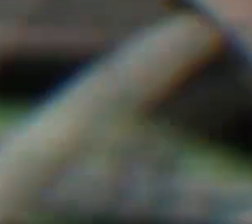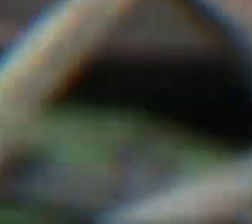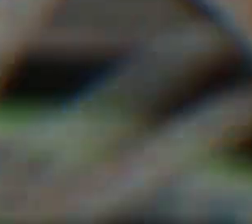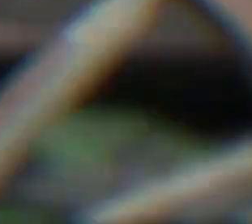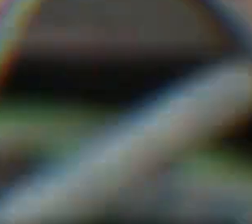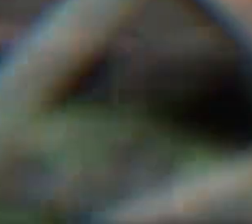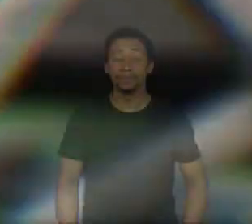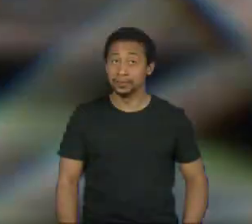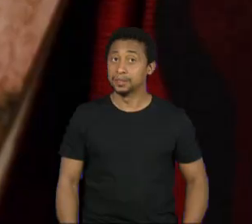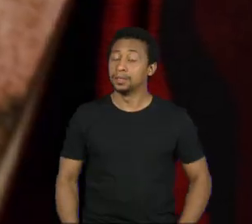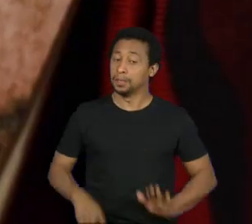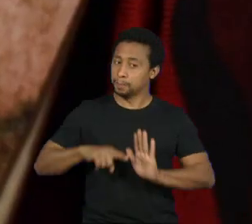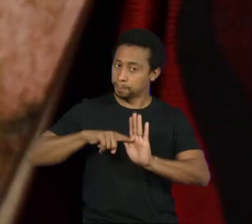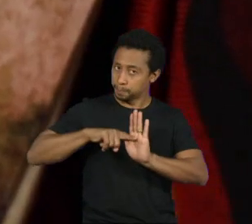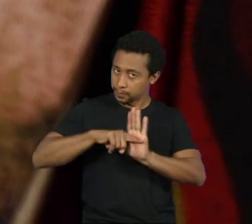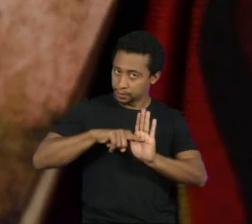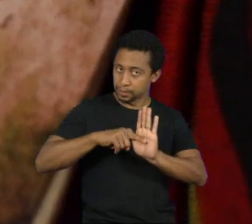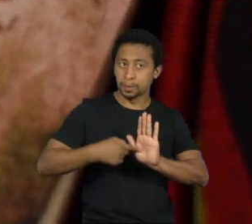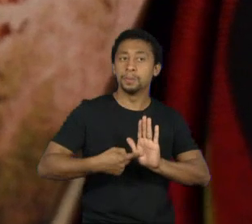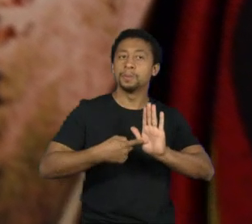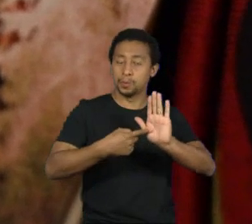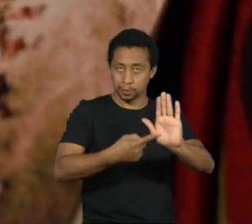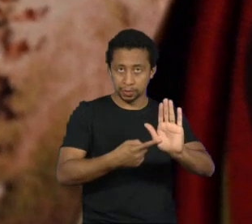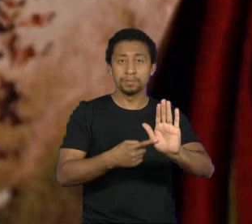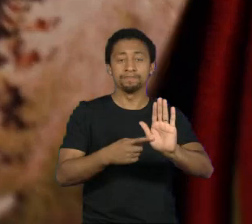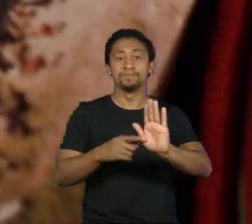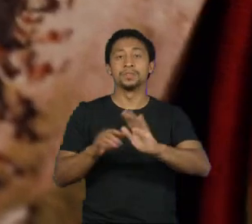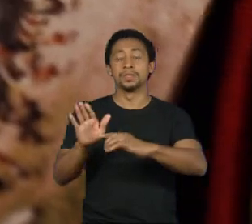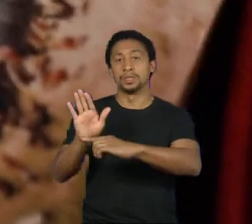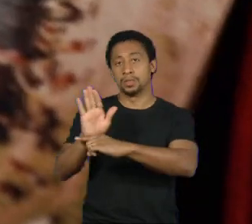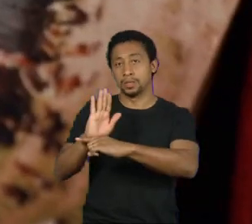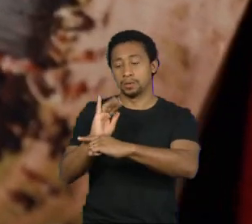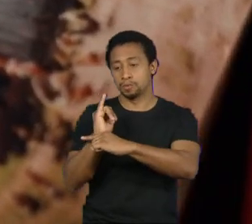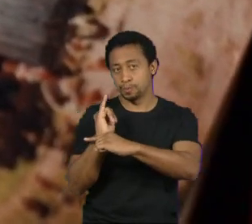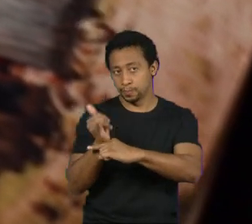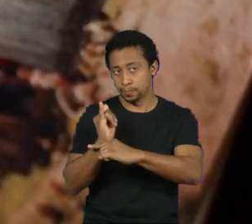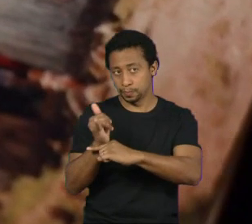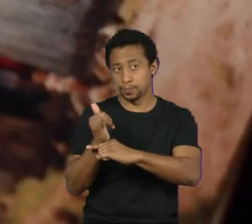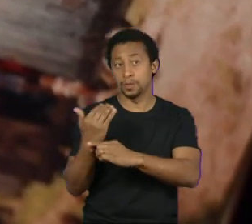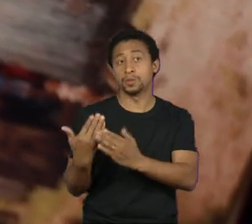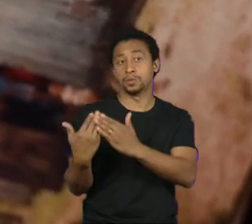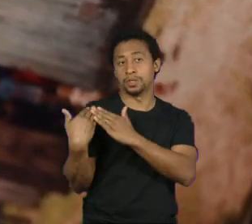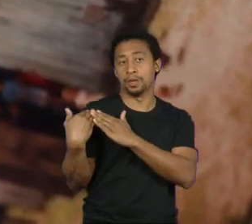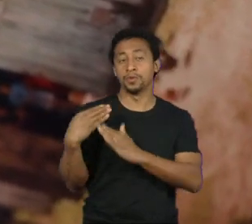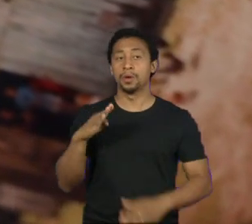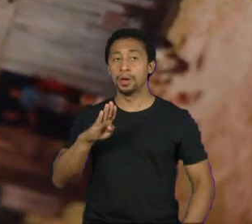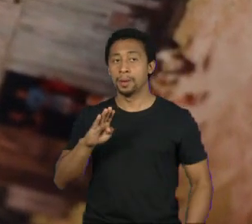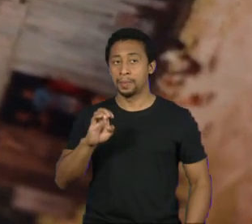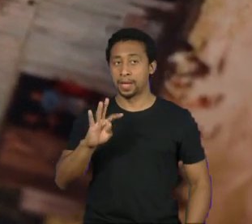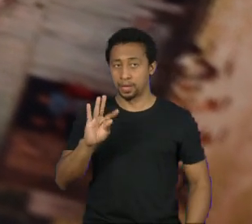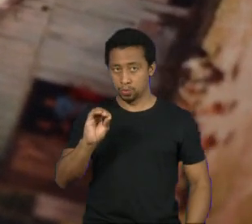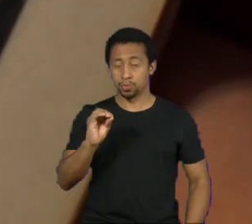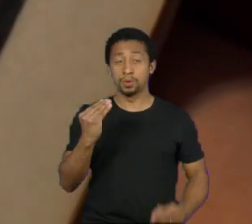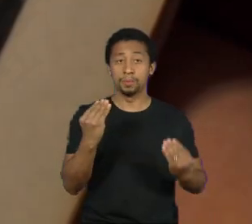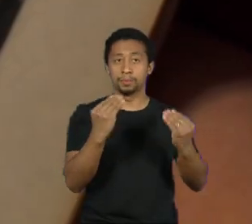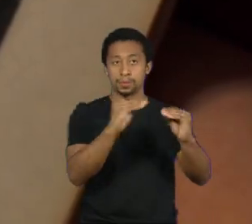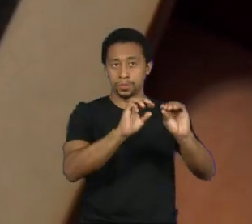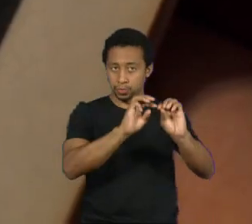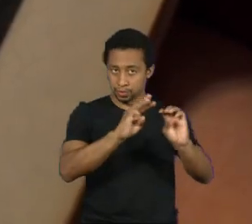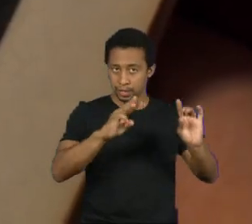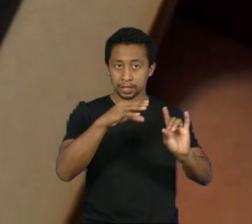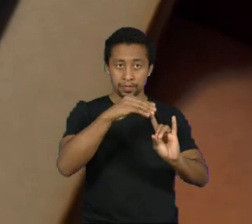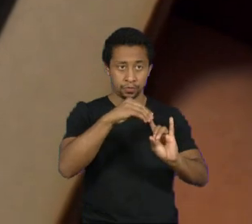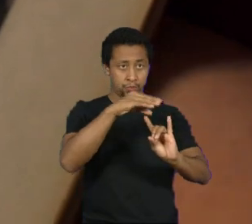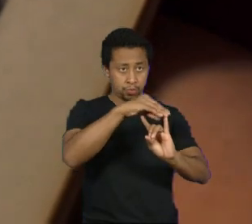O Diagnóstico, documentário dirigido por Beto Novaes, exibido no portal da Fiocruz, conta a história